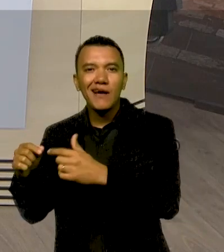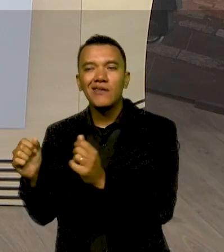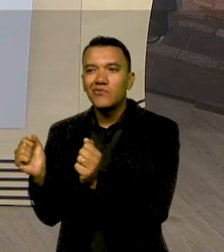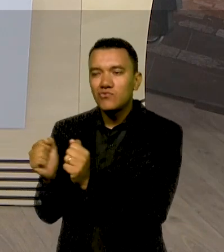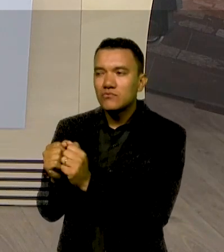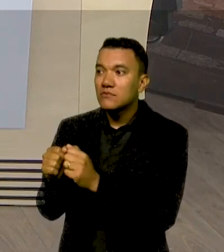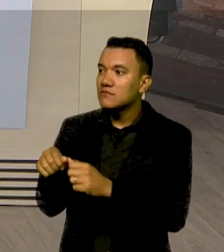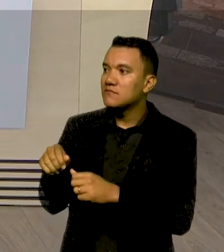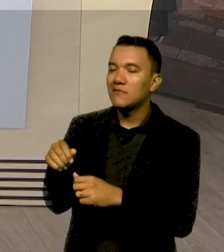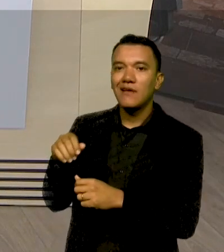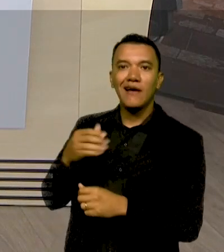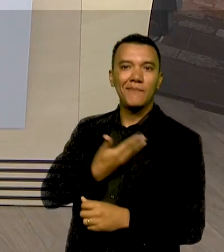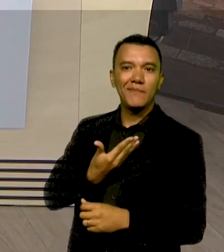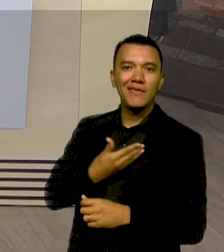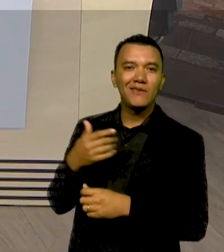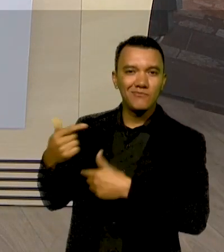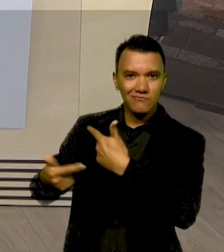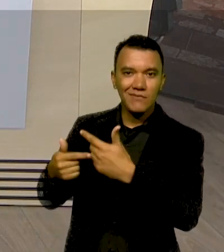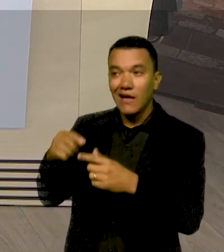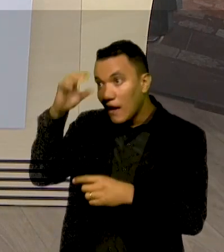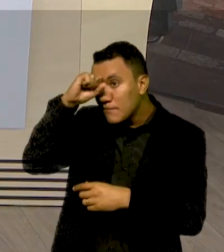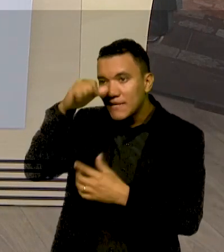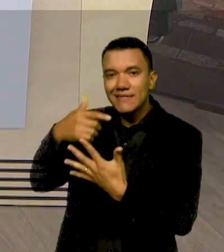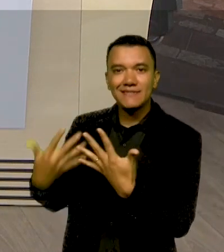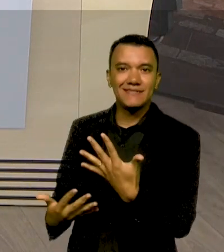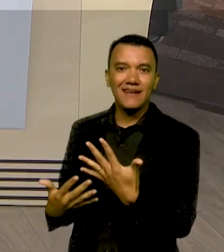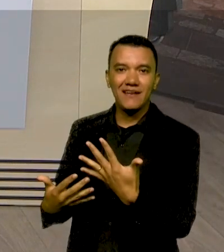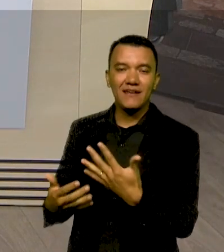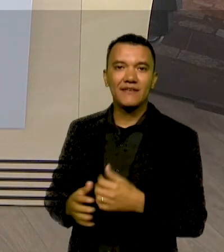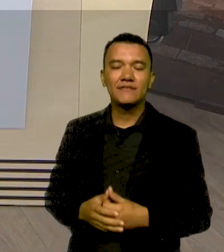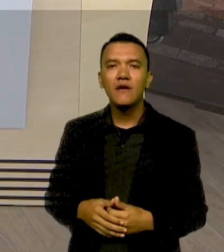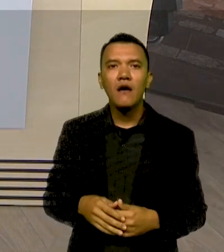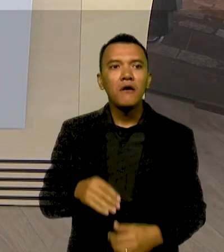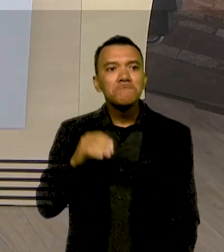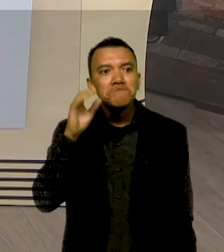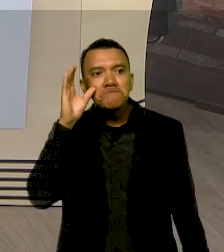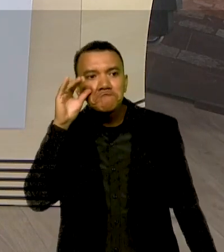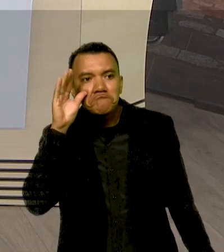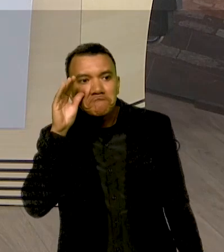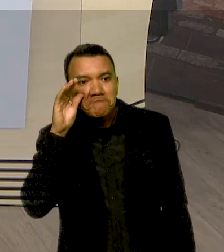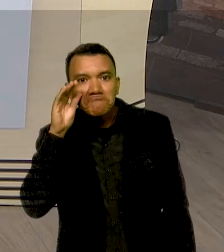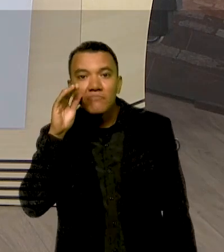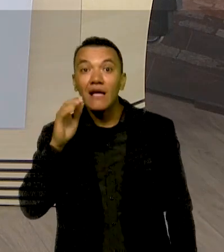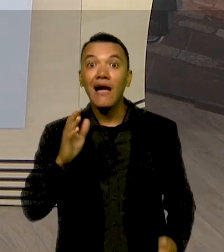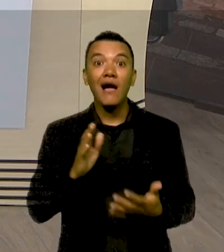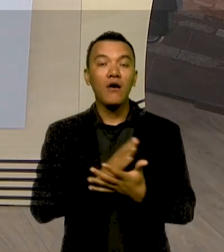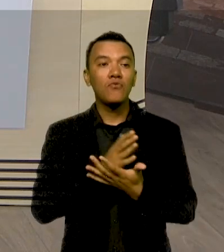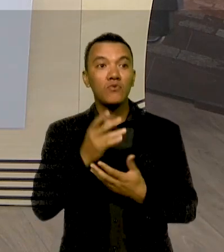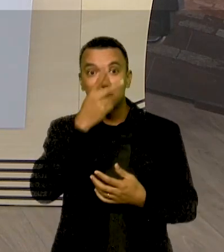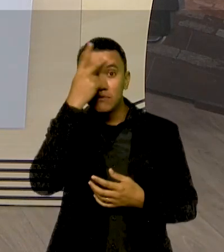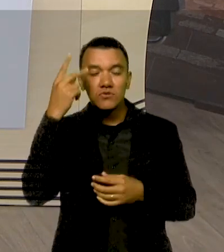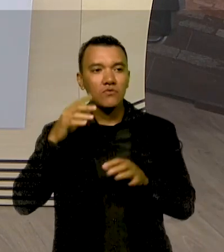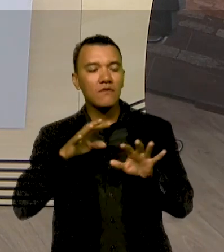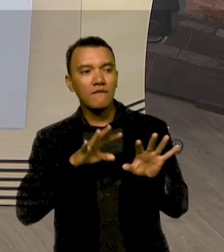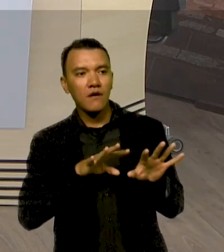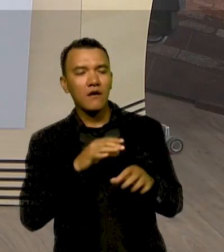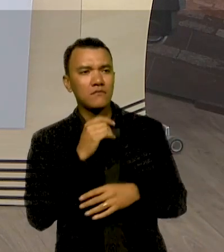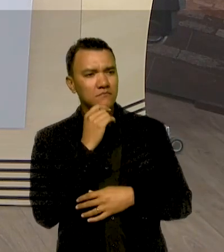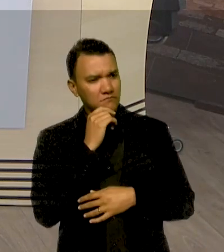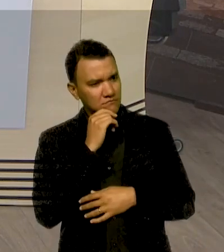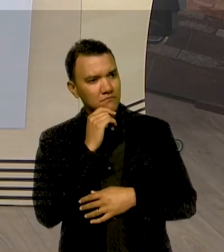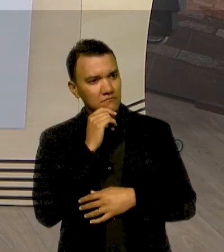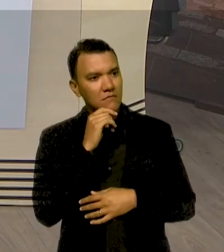interessante e ficam curiosas por conhecer e acabam, algumas, lógico não são todas, mas algumas